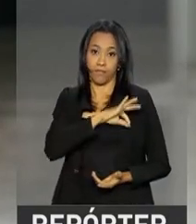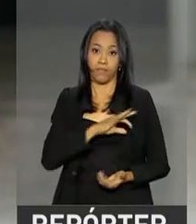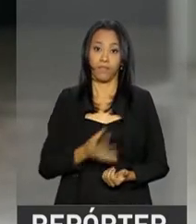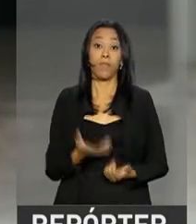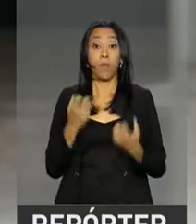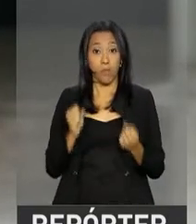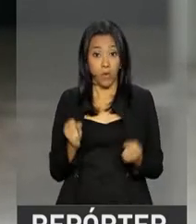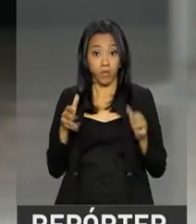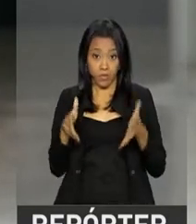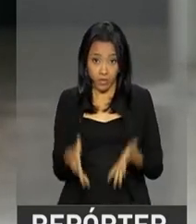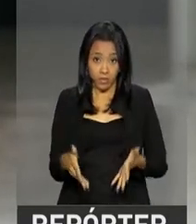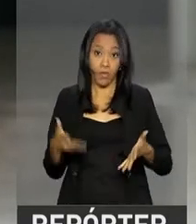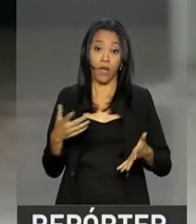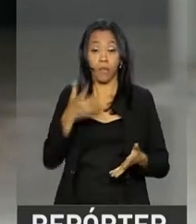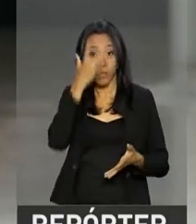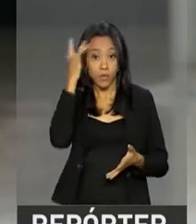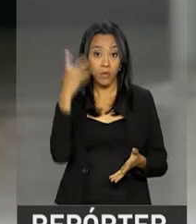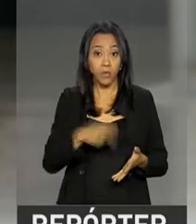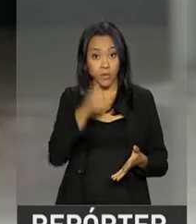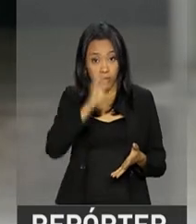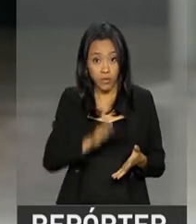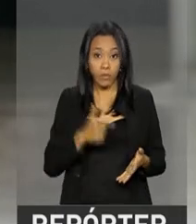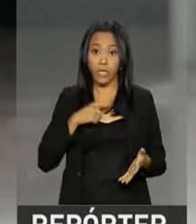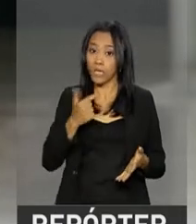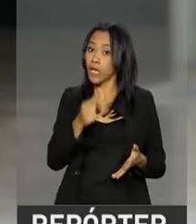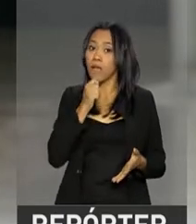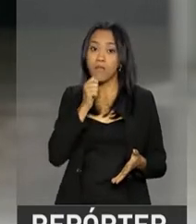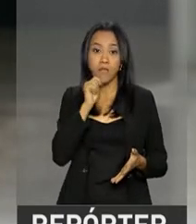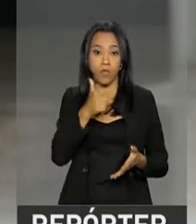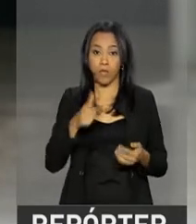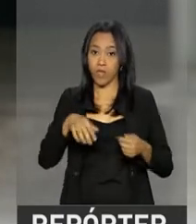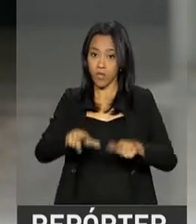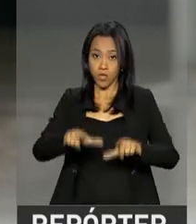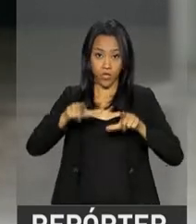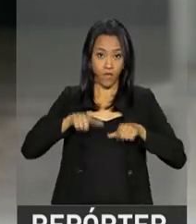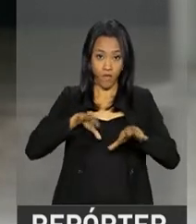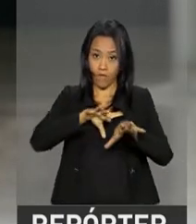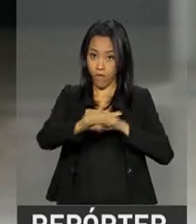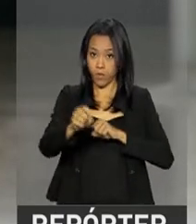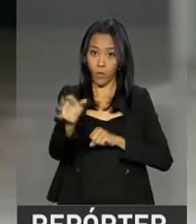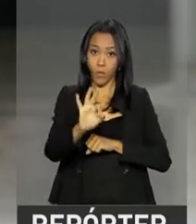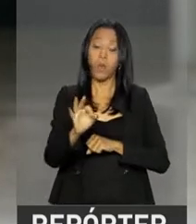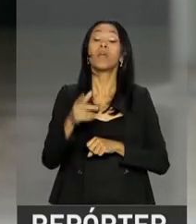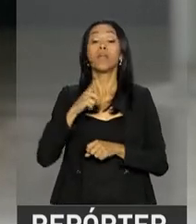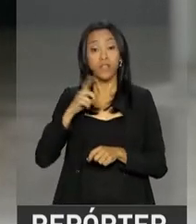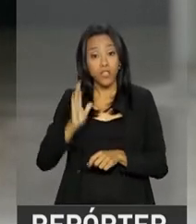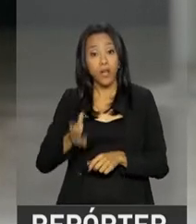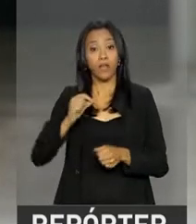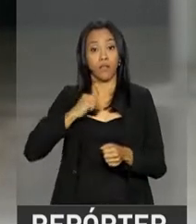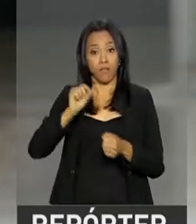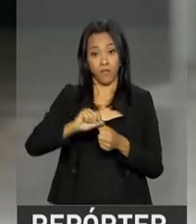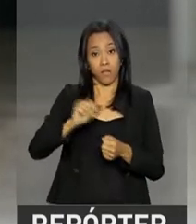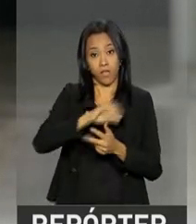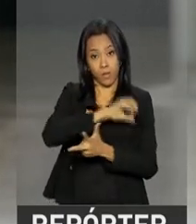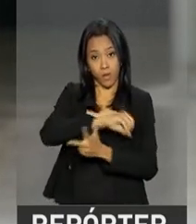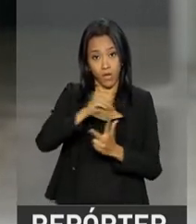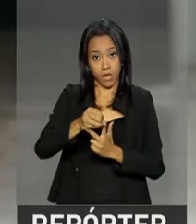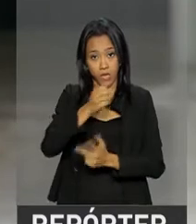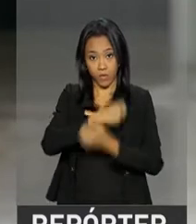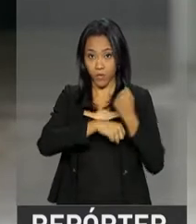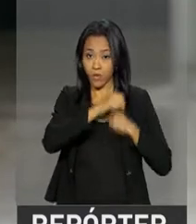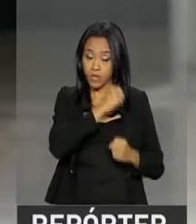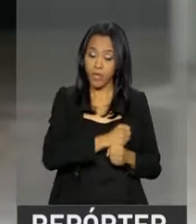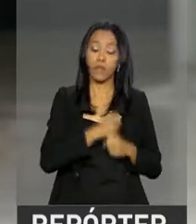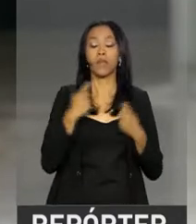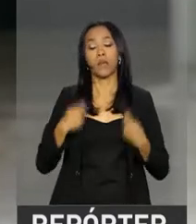concorrer a uma vaga brasileiros que não tenham diploma de ensino superior e que tenham feito o enem no ano passado também é preciso que o